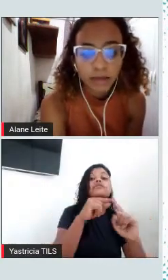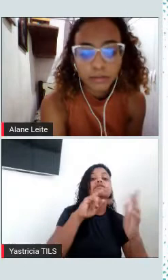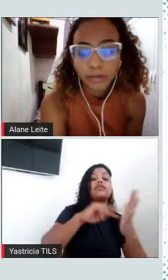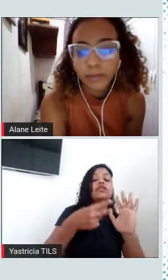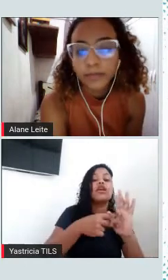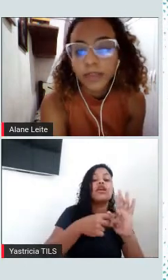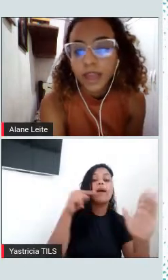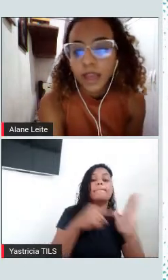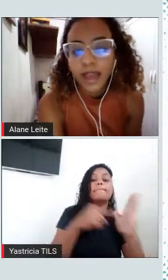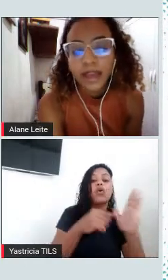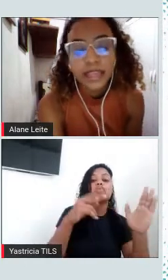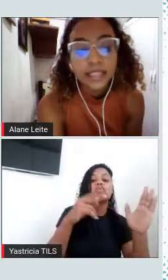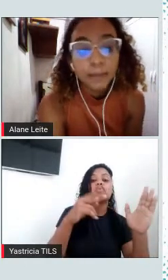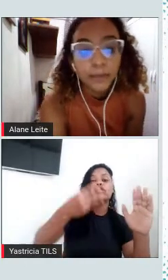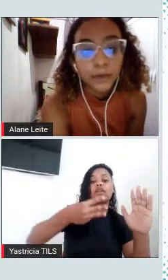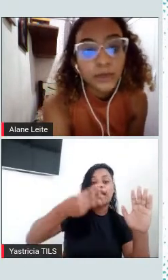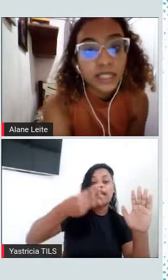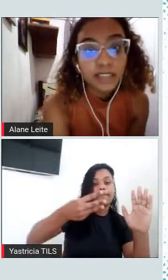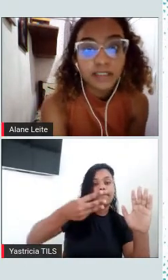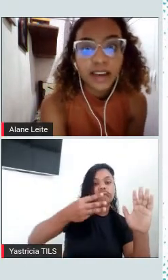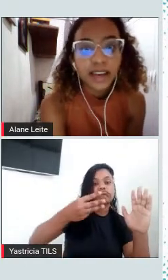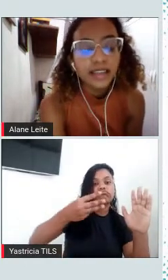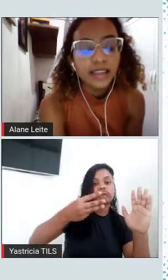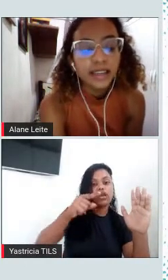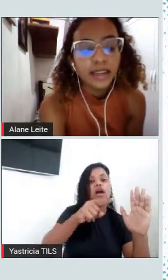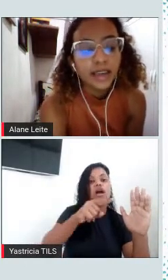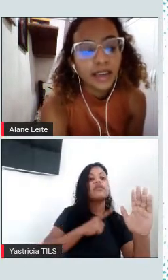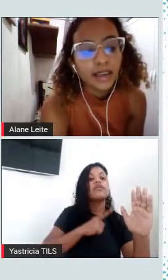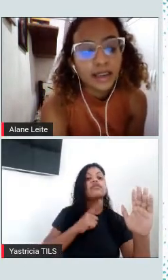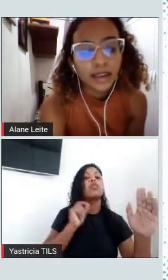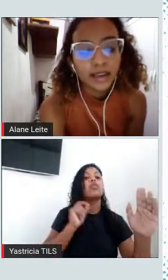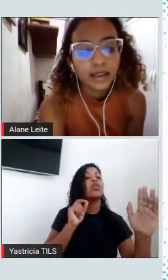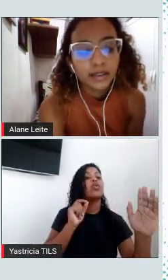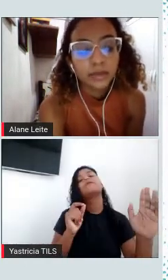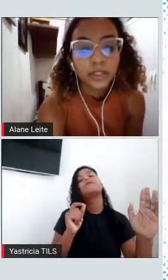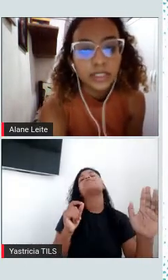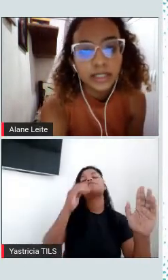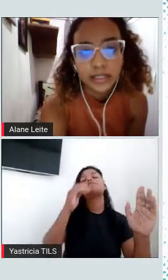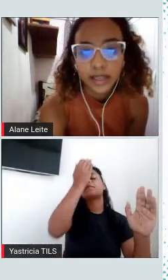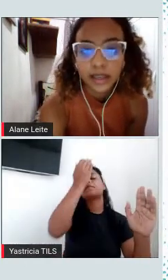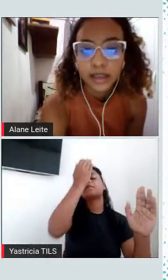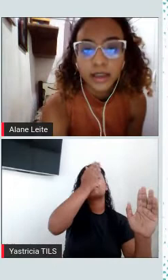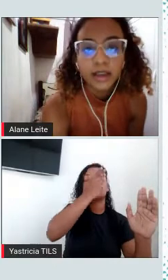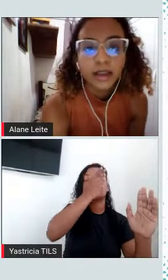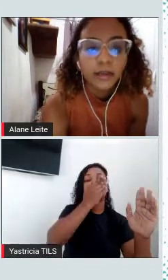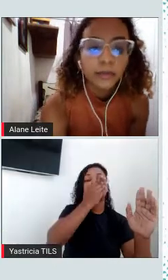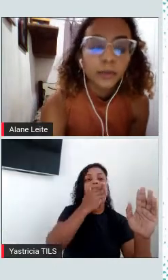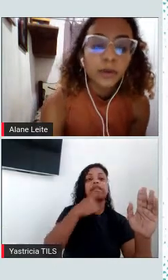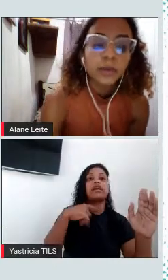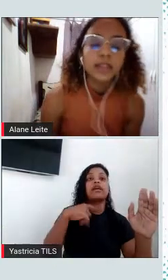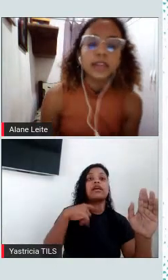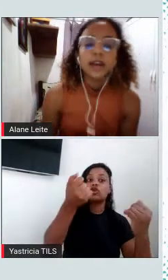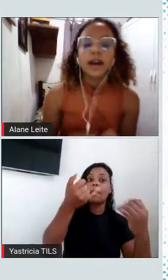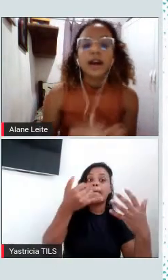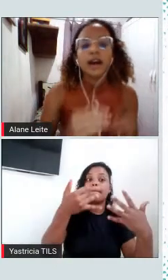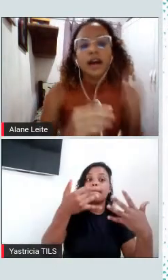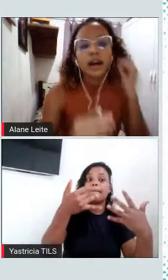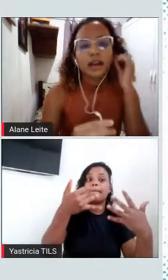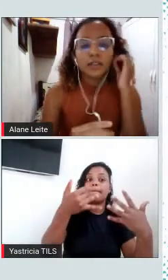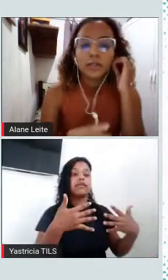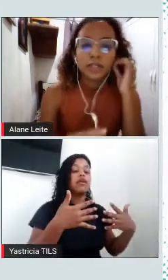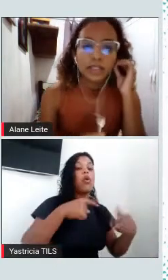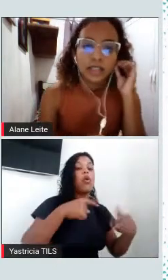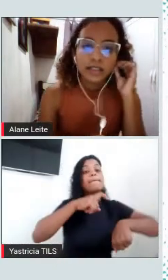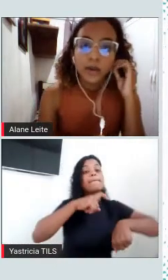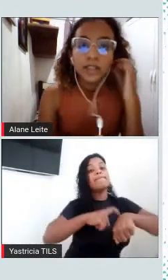no gráfico. Esse ponto ele vai nos dizer o momento em que